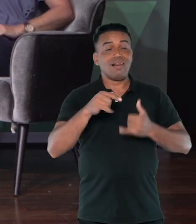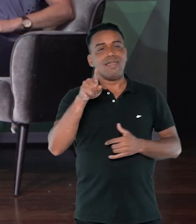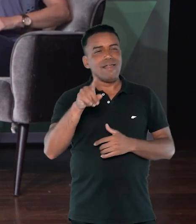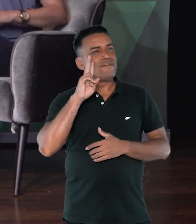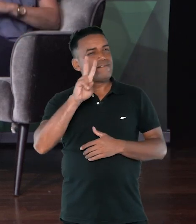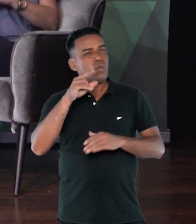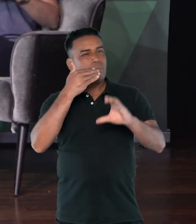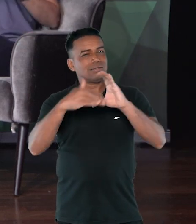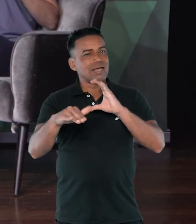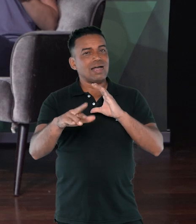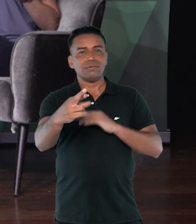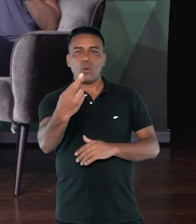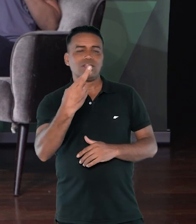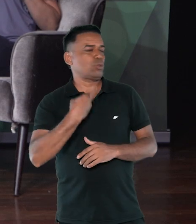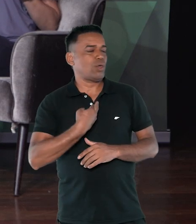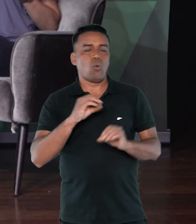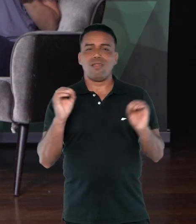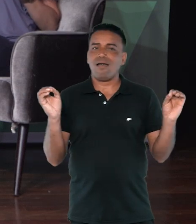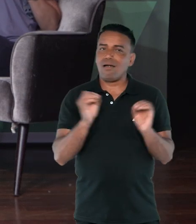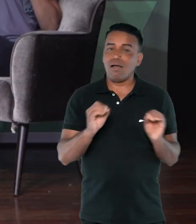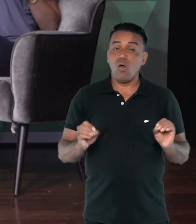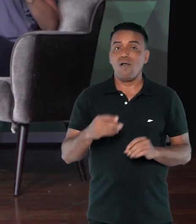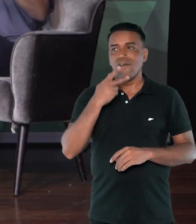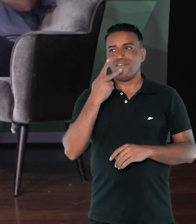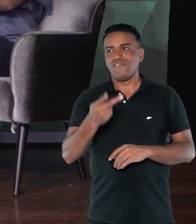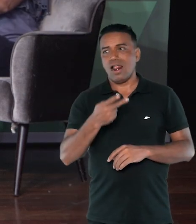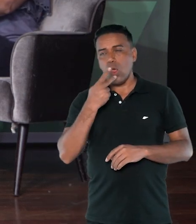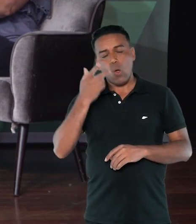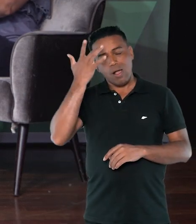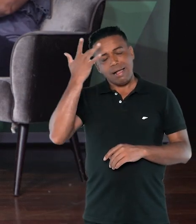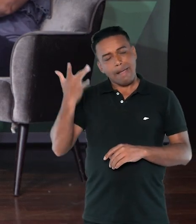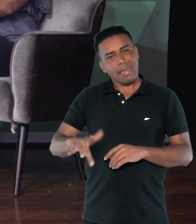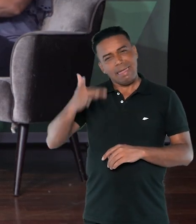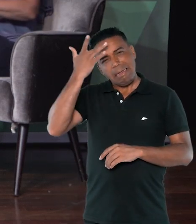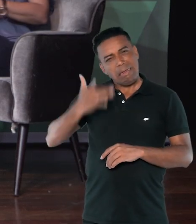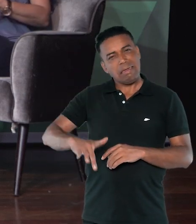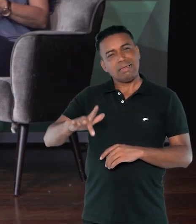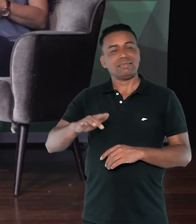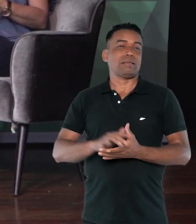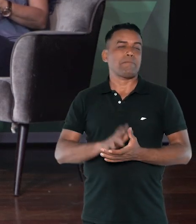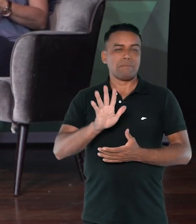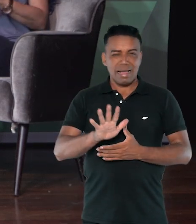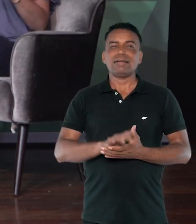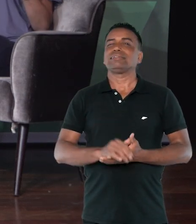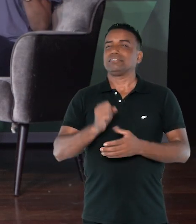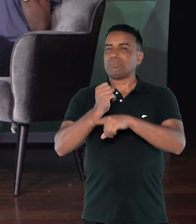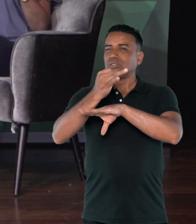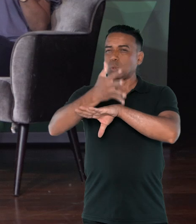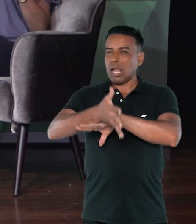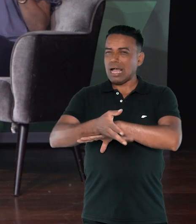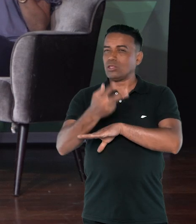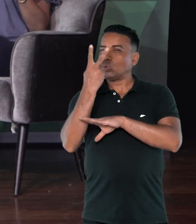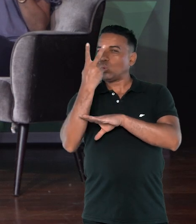manhã. Olha, histórias, gente, tem inclusive histórias que estão no livro, né? Assim, de